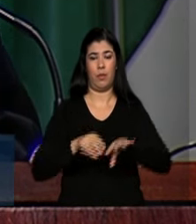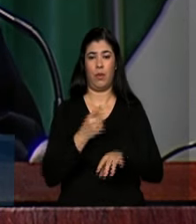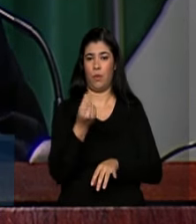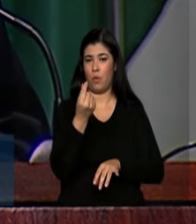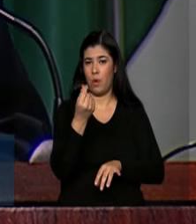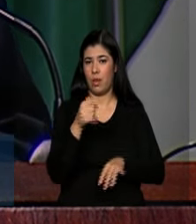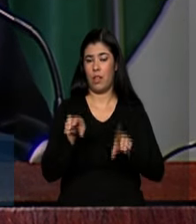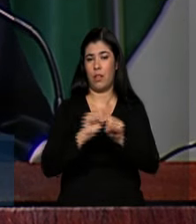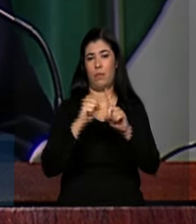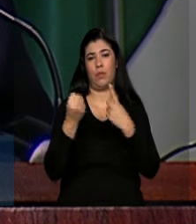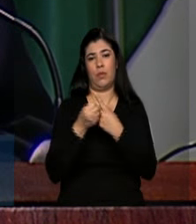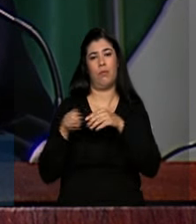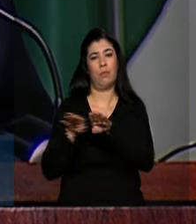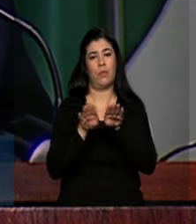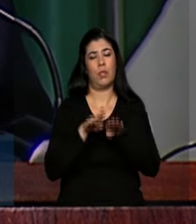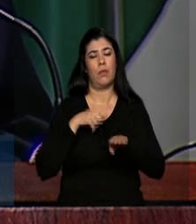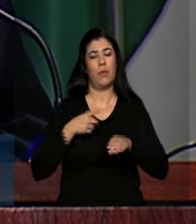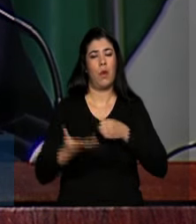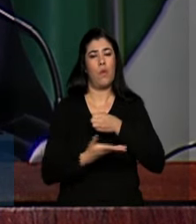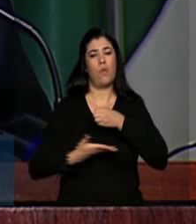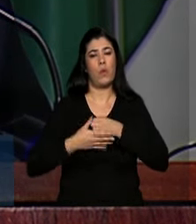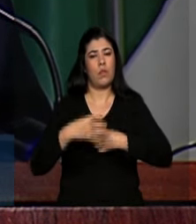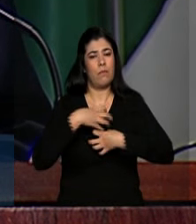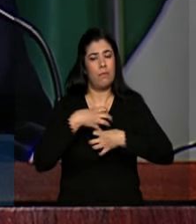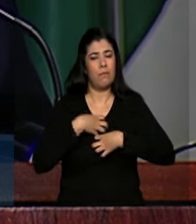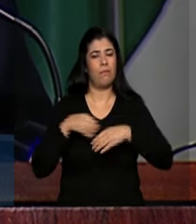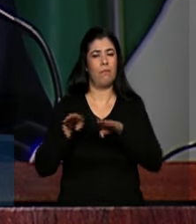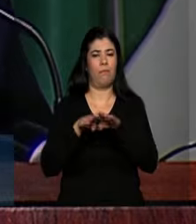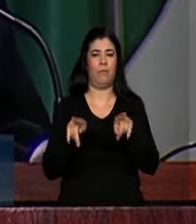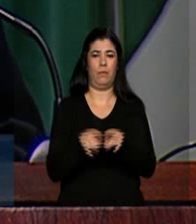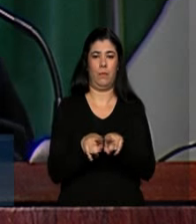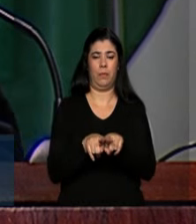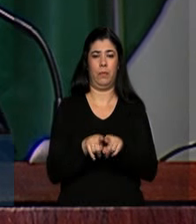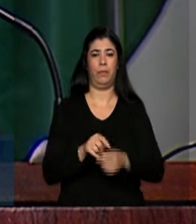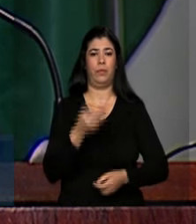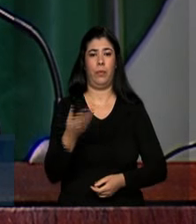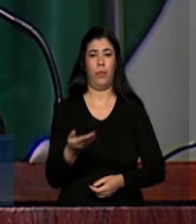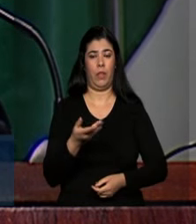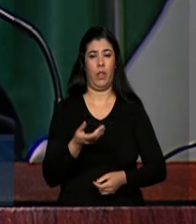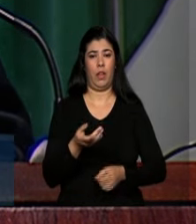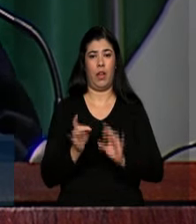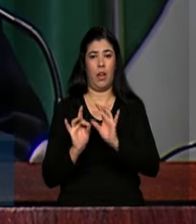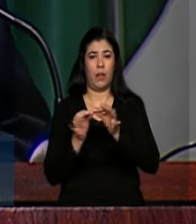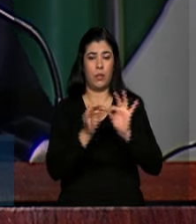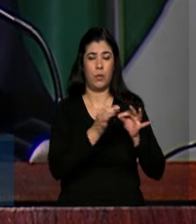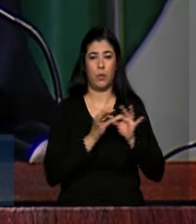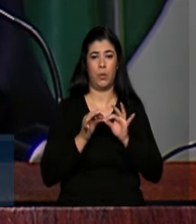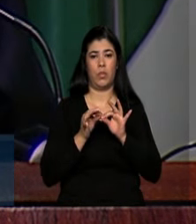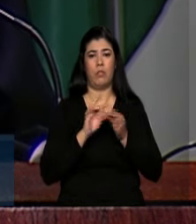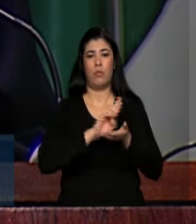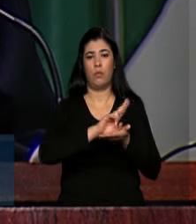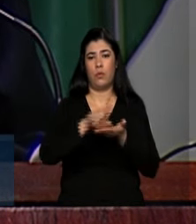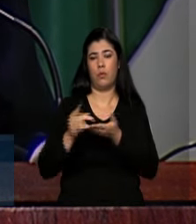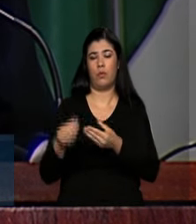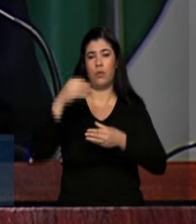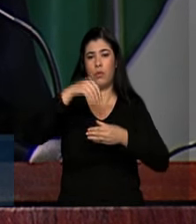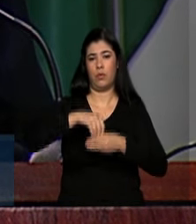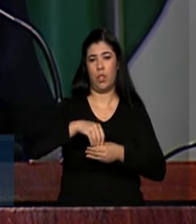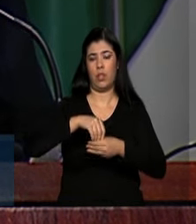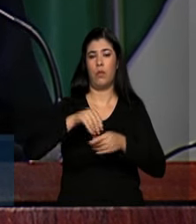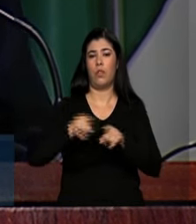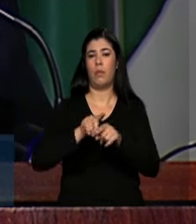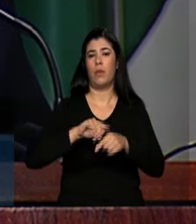renda apta a assegurar níveis satisfatórios de igualdade. A articulação entre as dimensões interna e